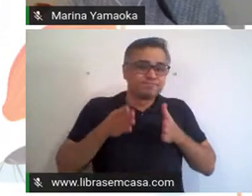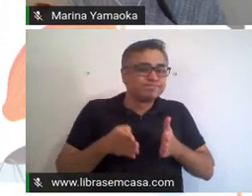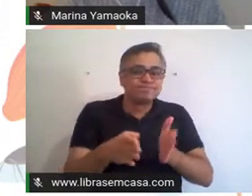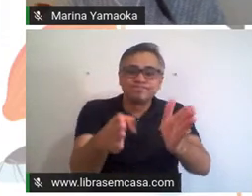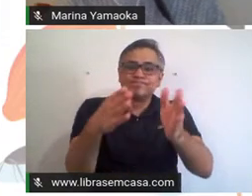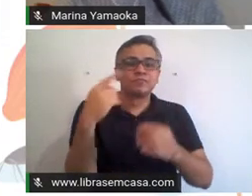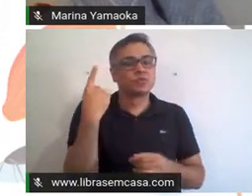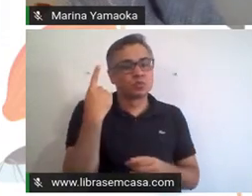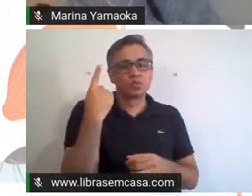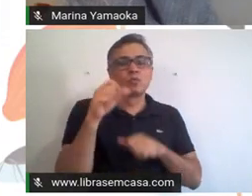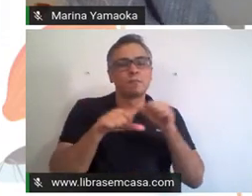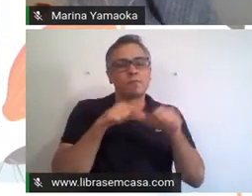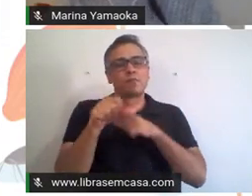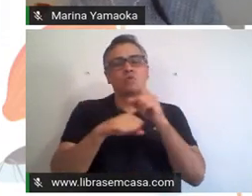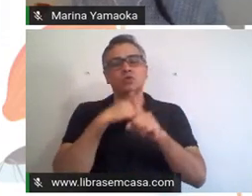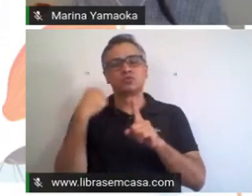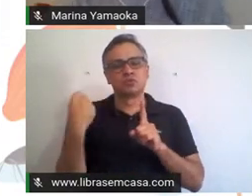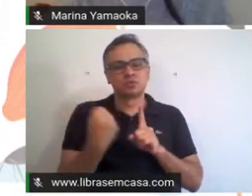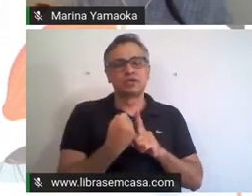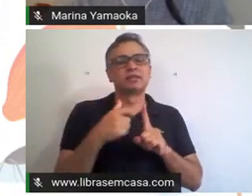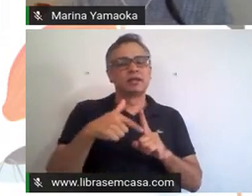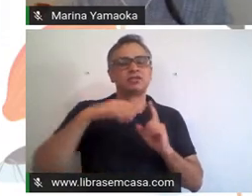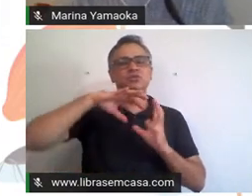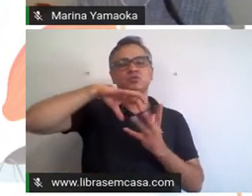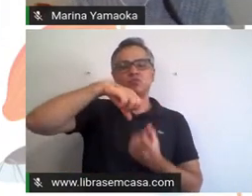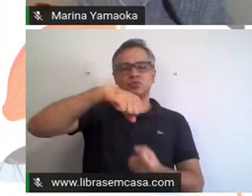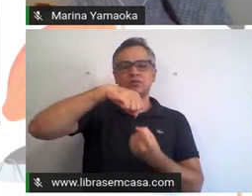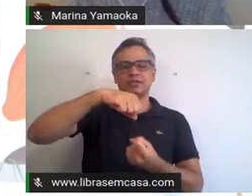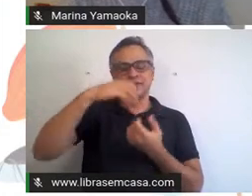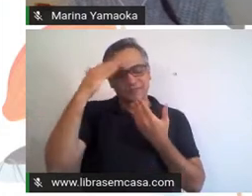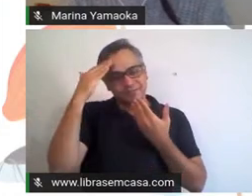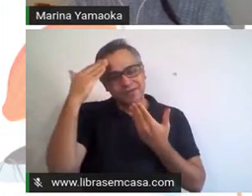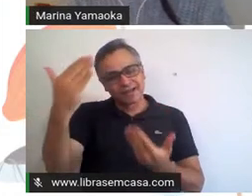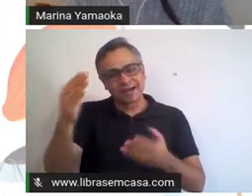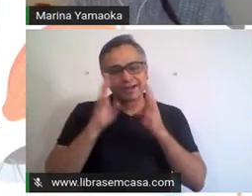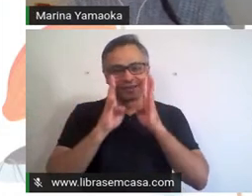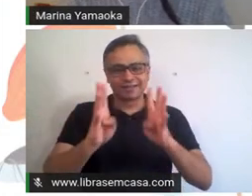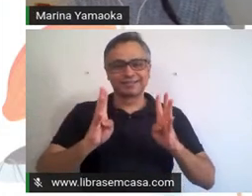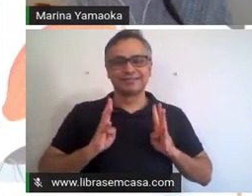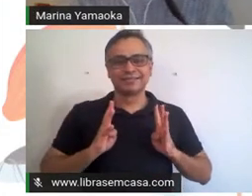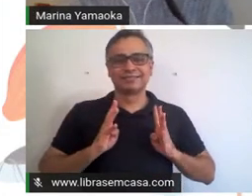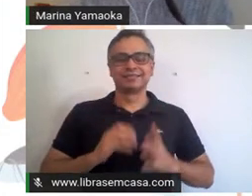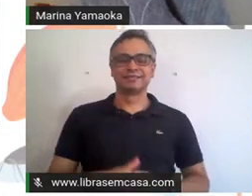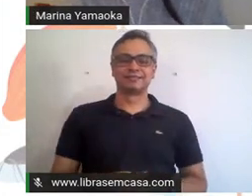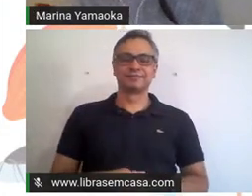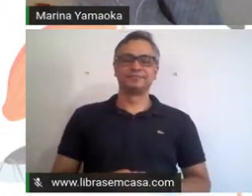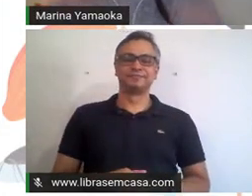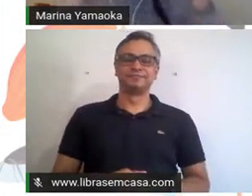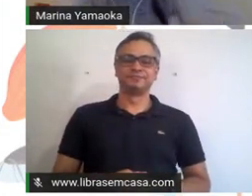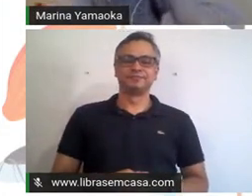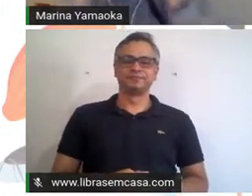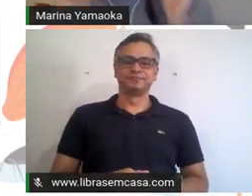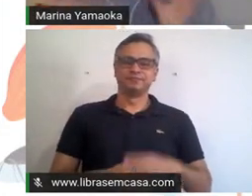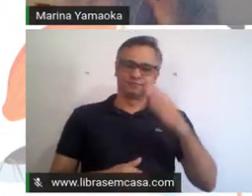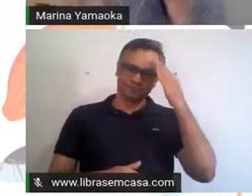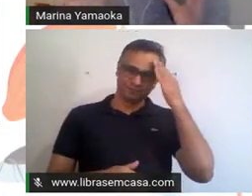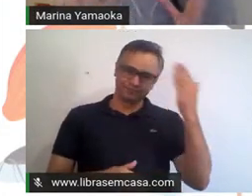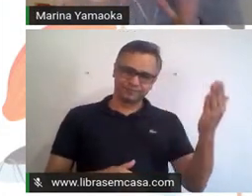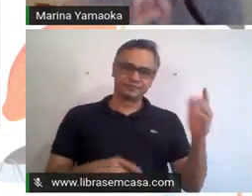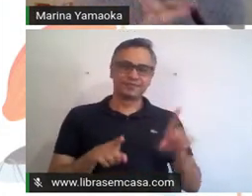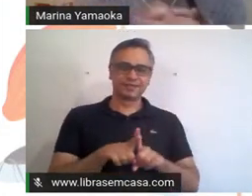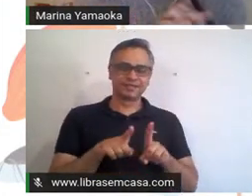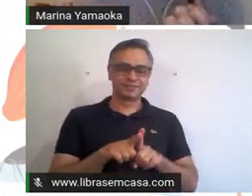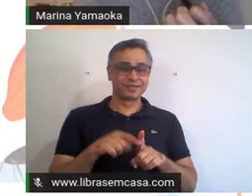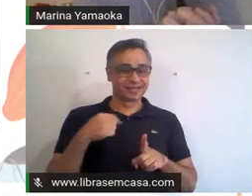nossa sociedade em algo minimamente sustentável. Obrigado pela atenção, gente. Obrigada a você, Paulo. Você roubou um pouco da minha